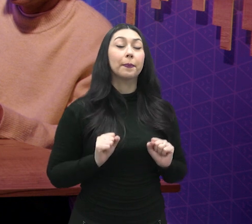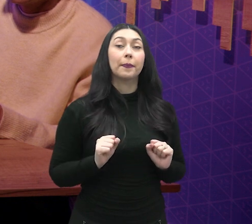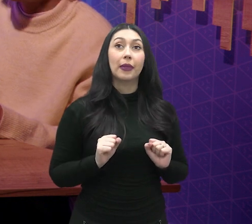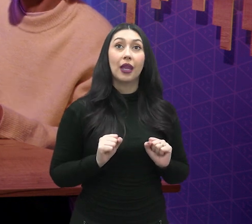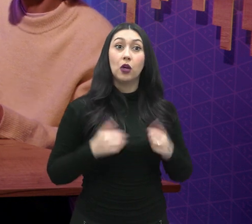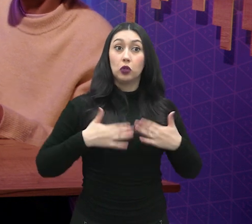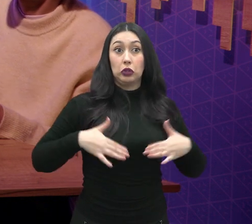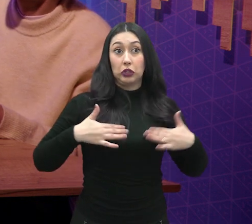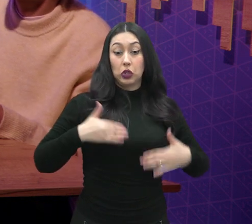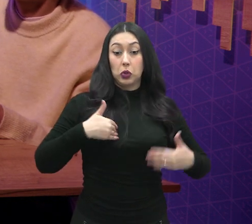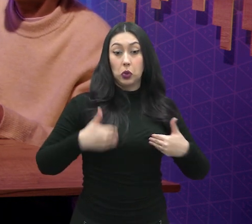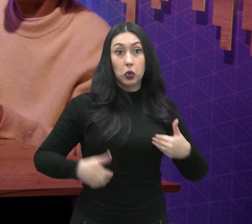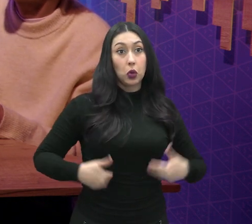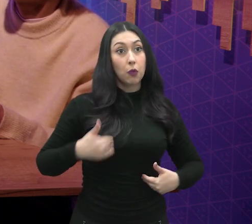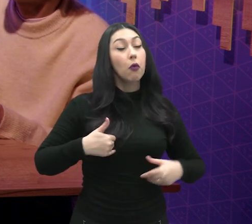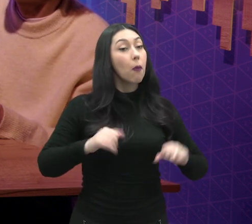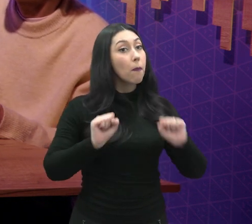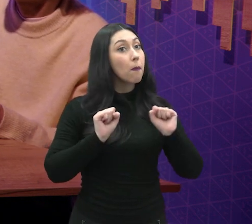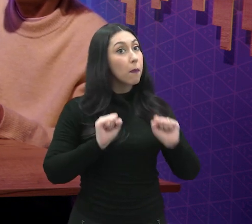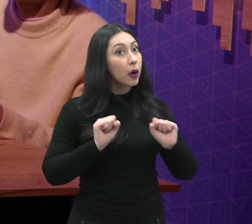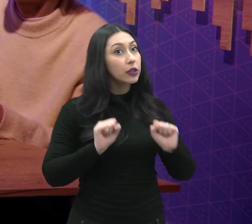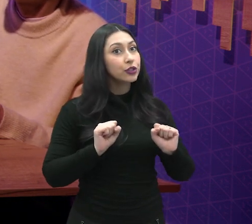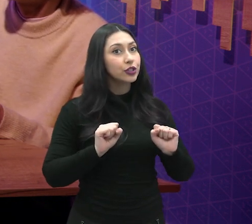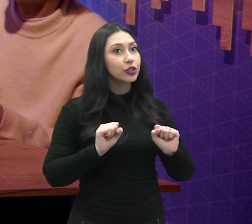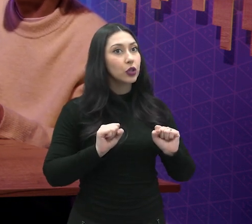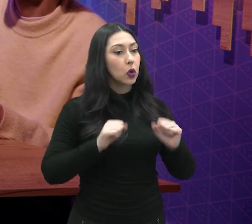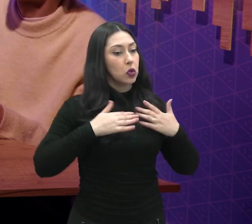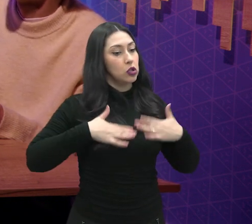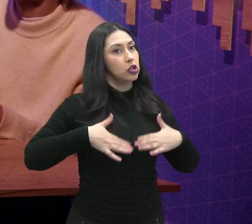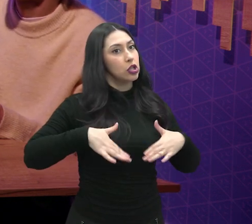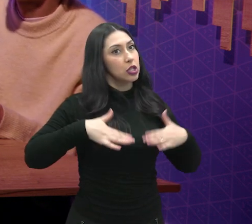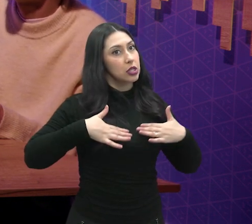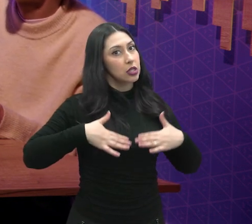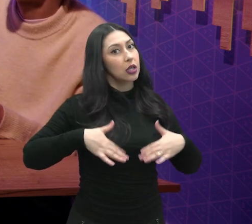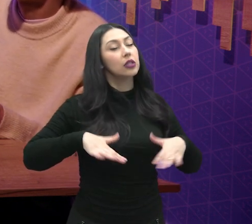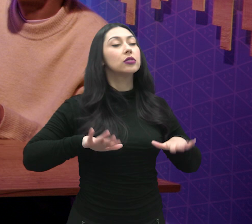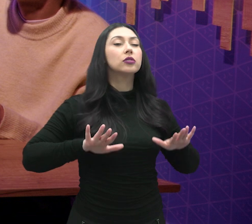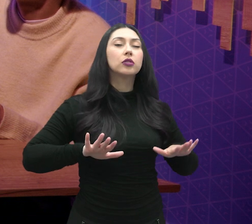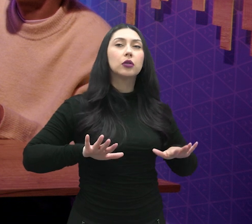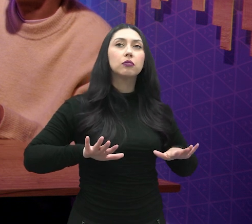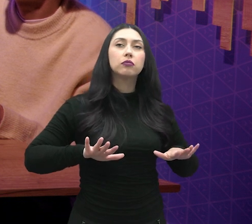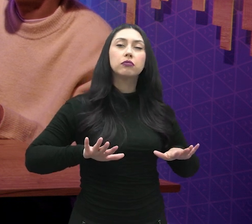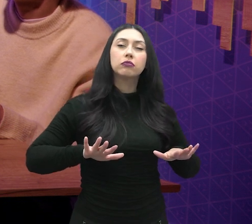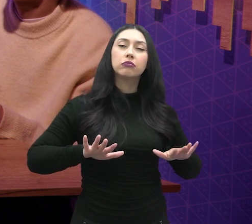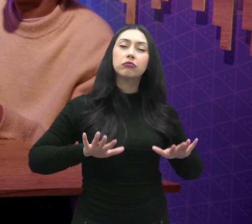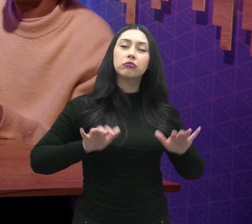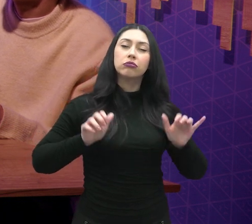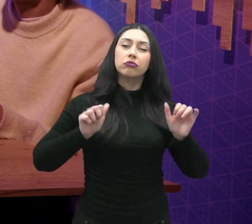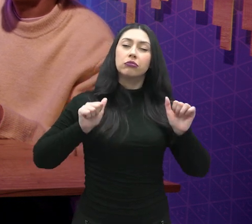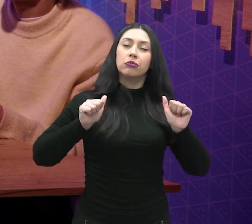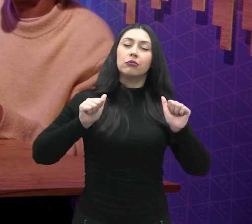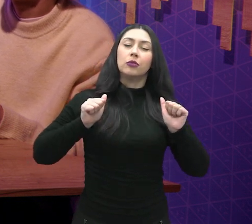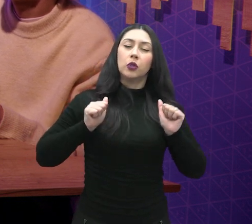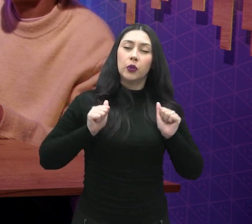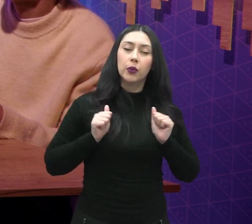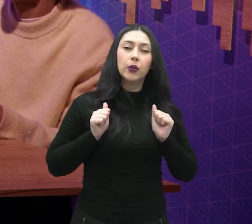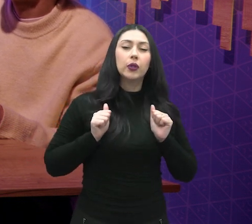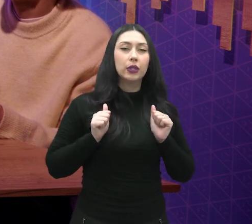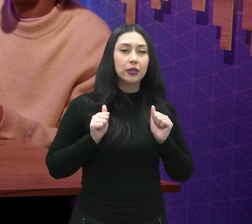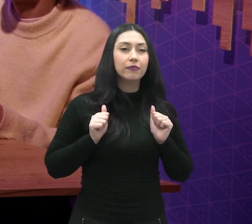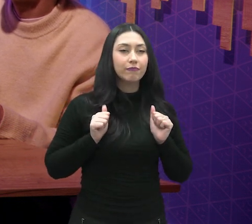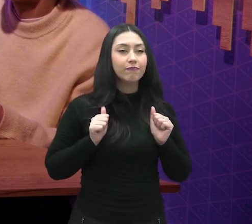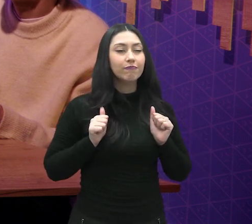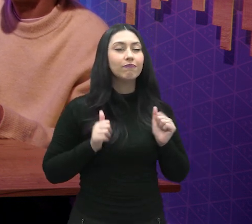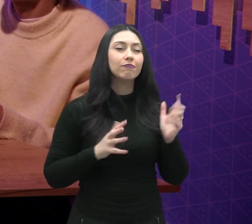que eu gosto do descanso físico, por exemplo, é que ele tem os dois lados. Ele pode ser um descanso físico, por exemplo, mais passivo, em que